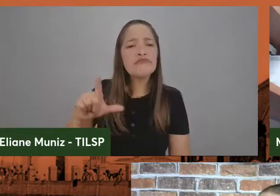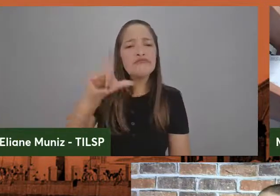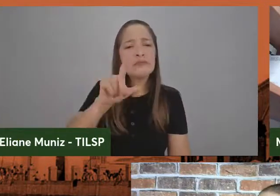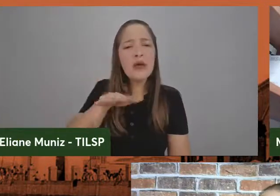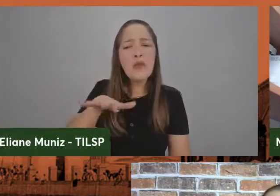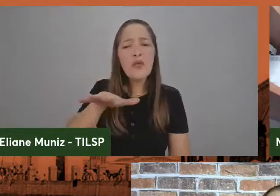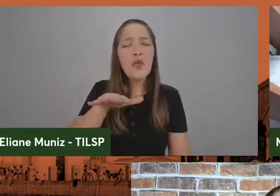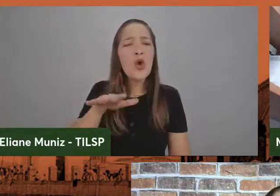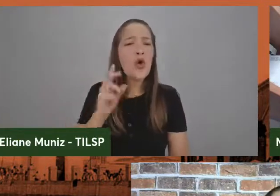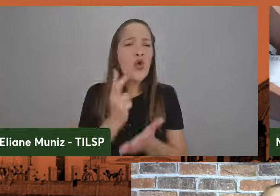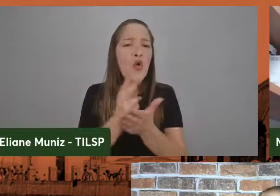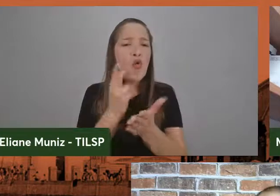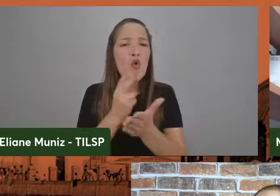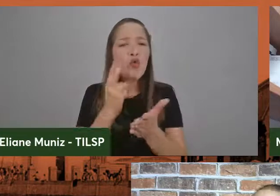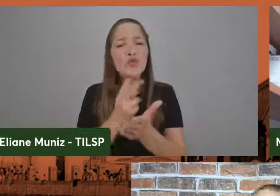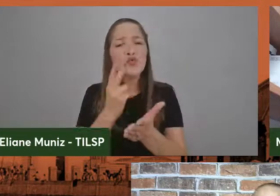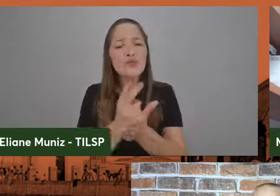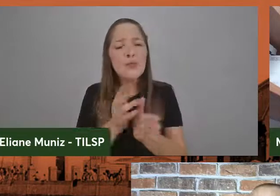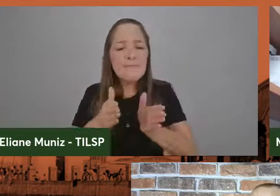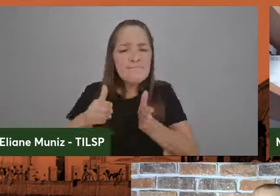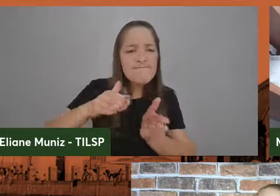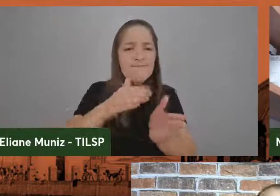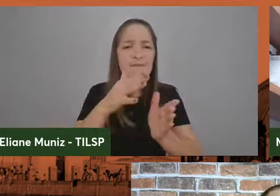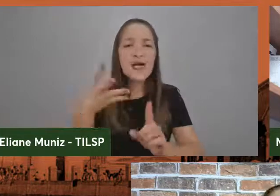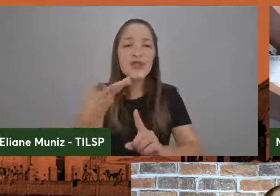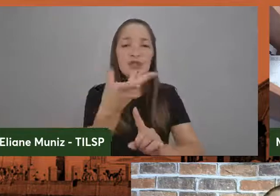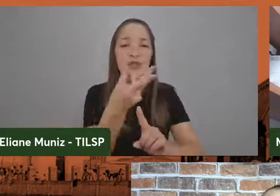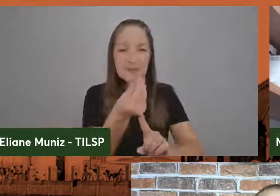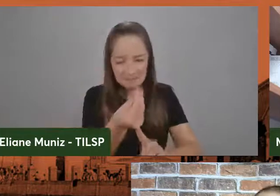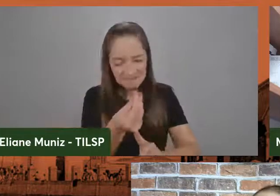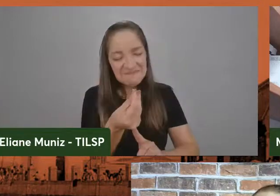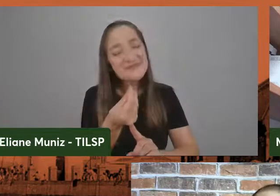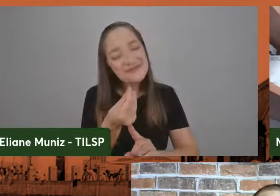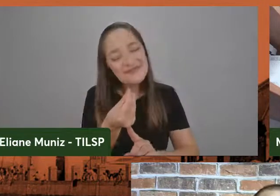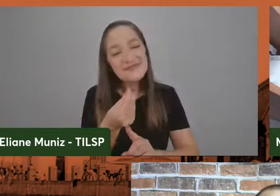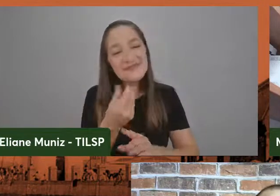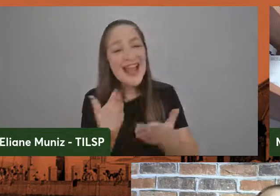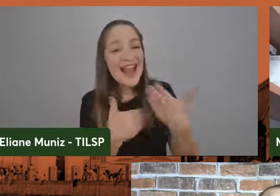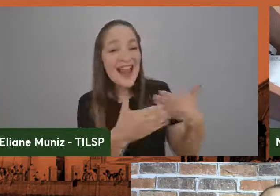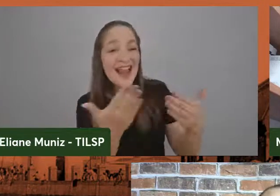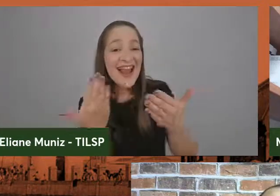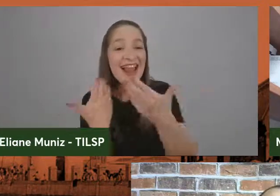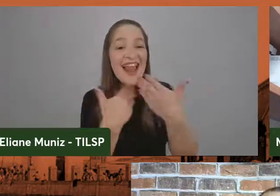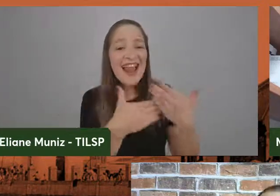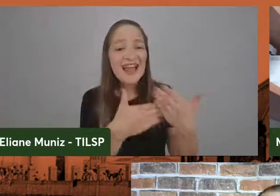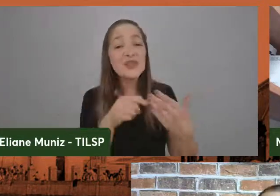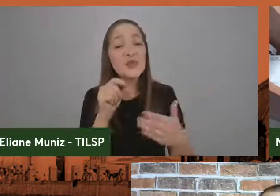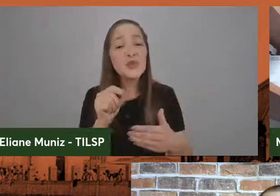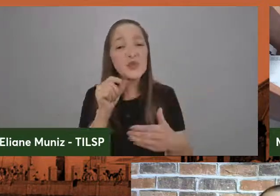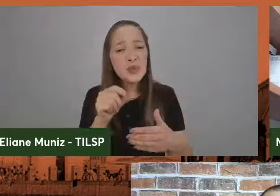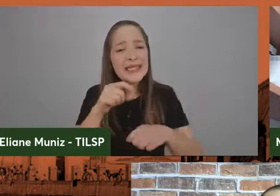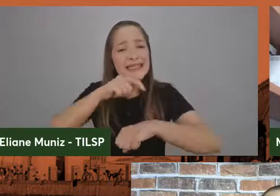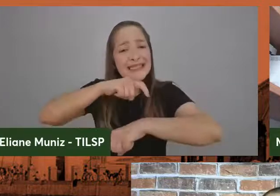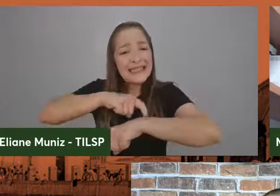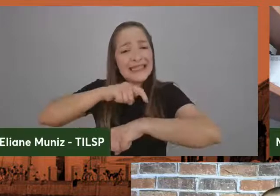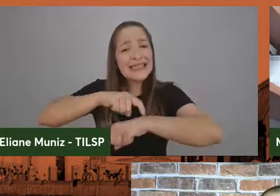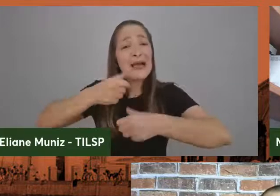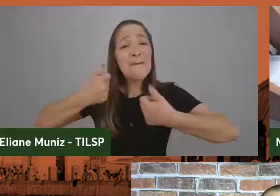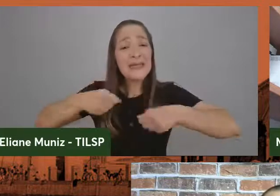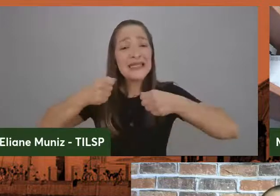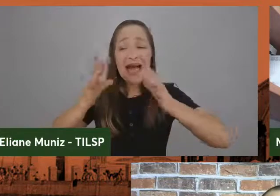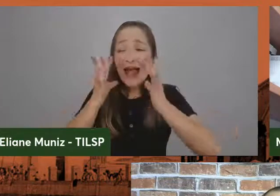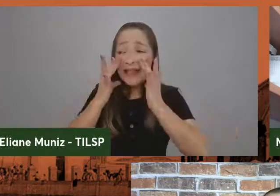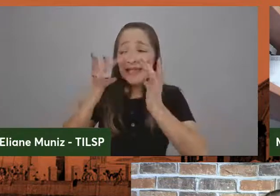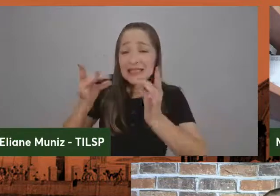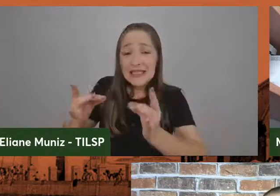sendo esse caminho artístico, né? Esse diálogo que demanda tempo, que demanda atenção,